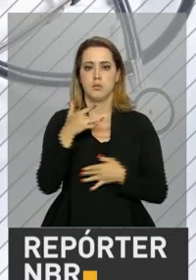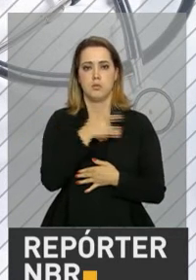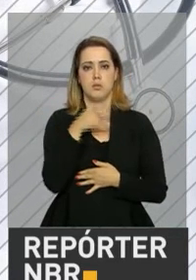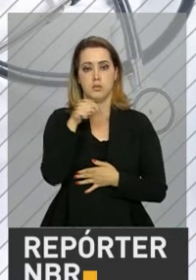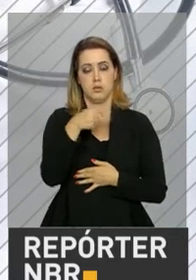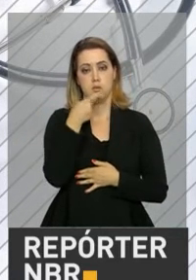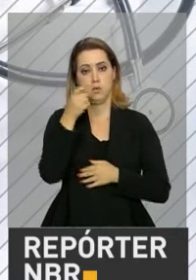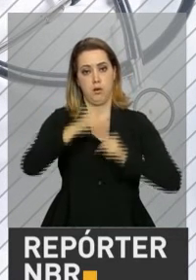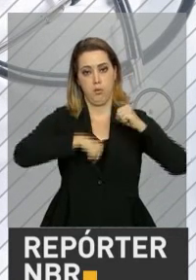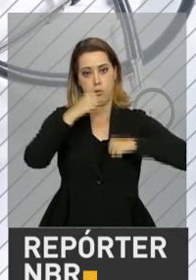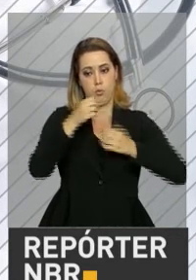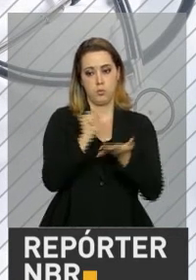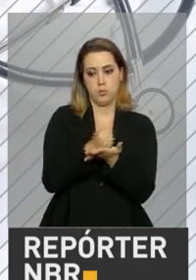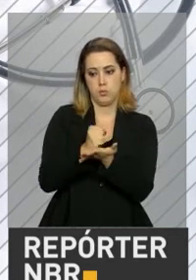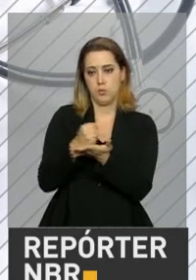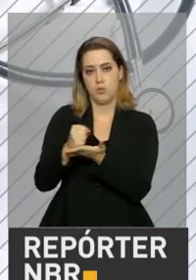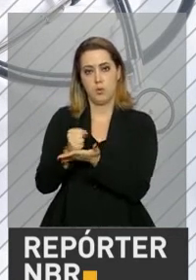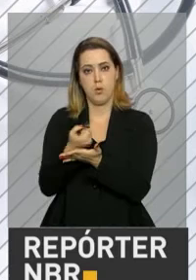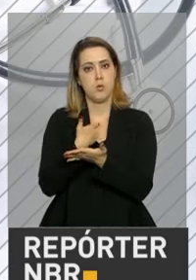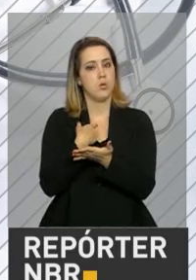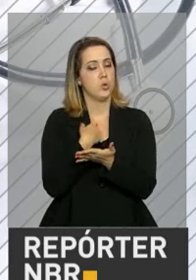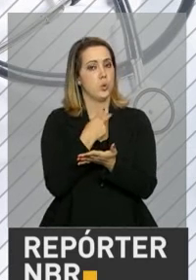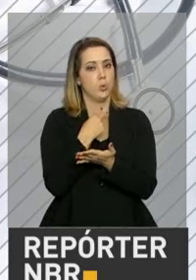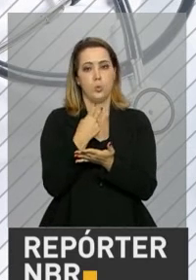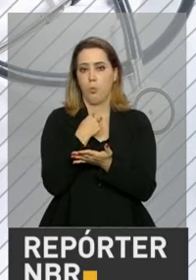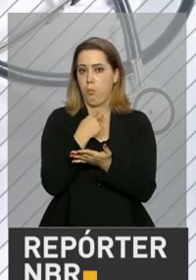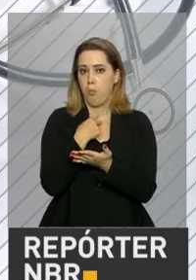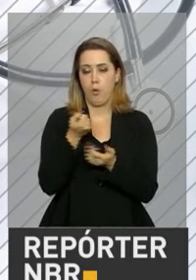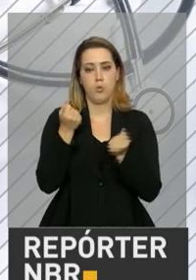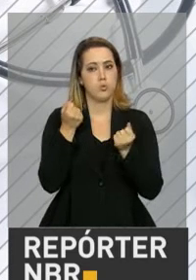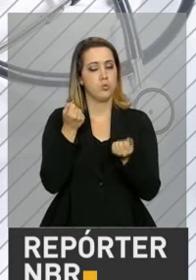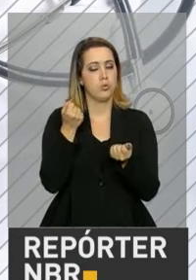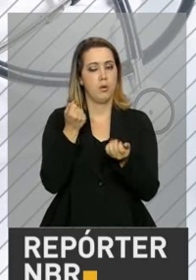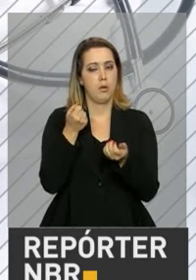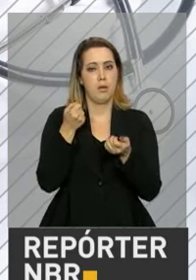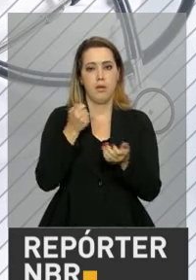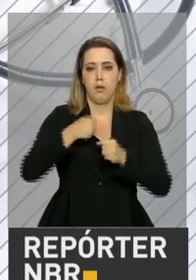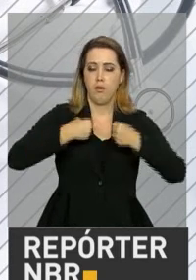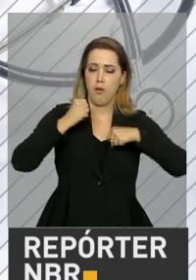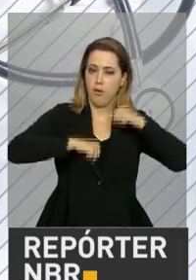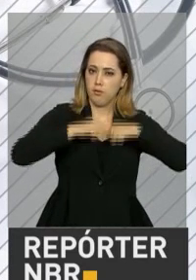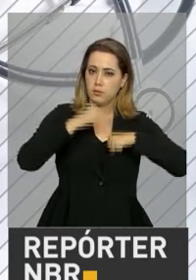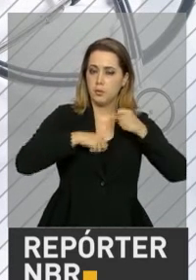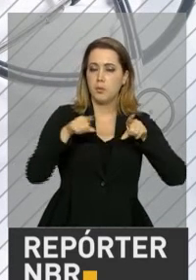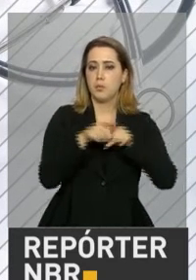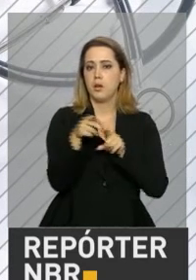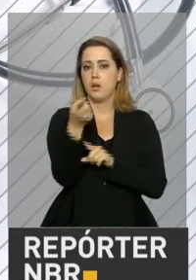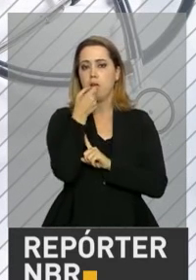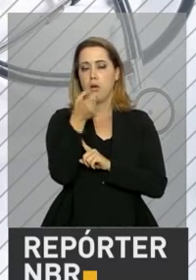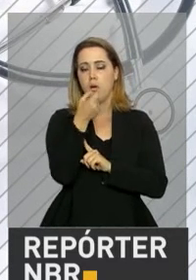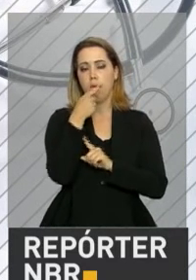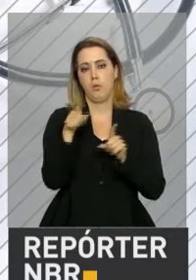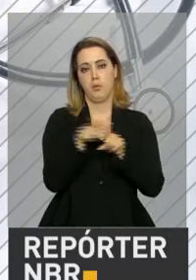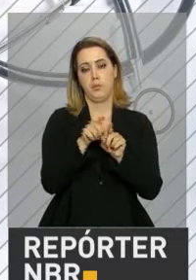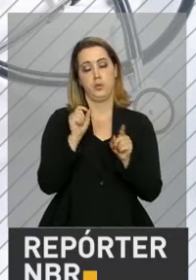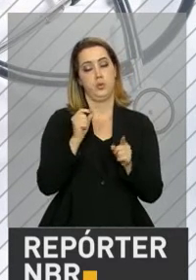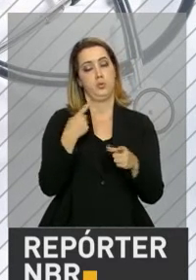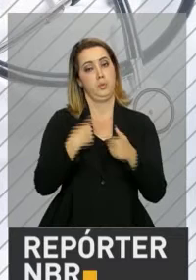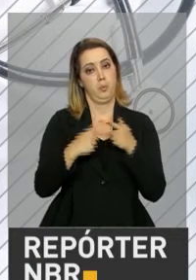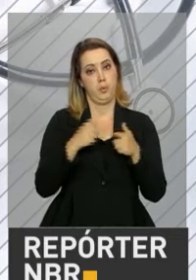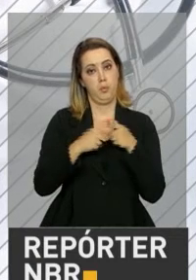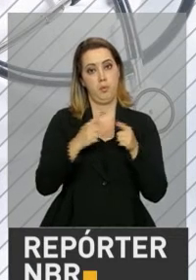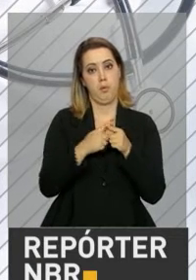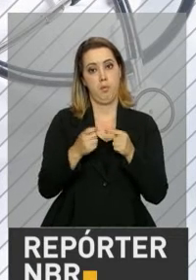brasileiros não conseguem produzir o remédio a um preço competitivo porque uma lei impede aumento de preço